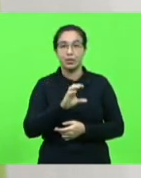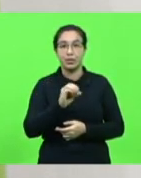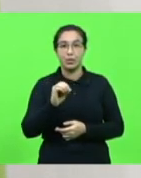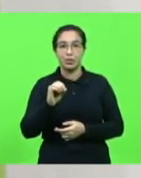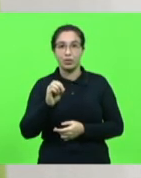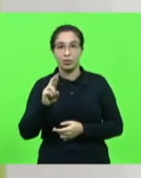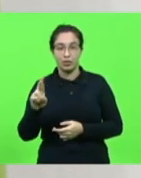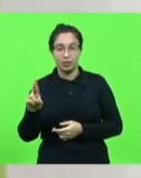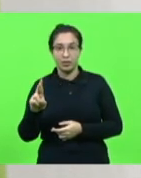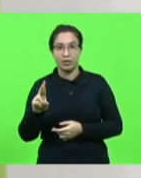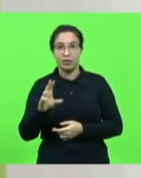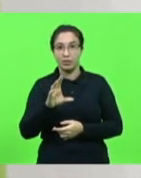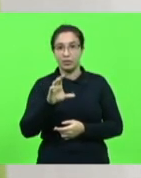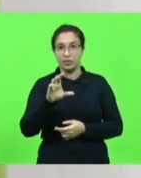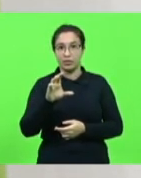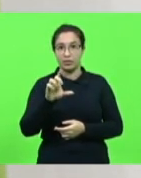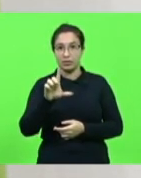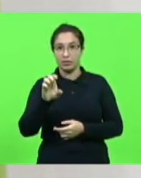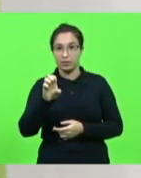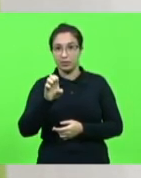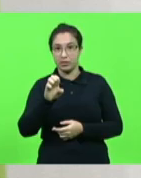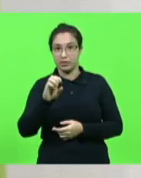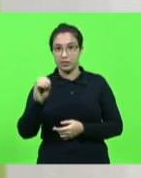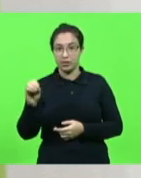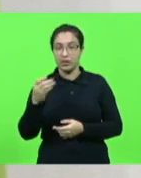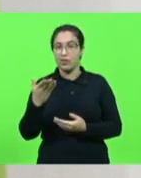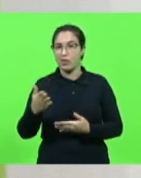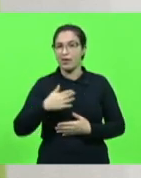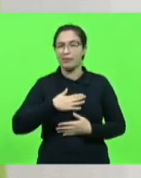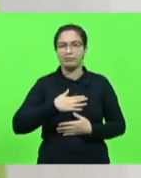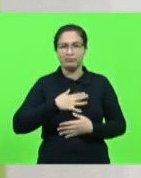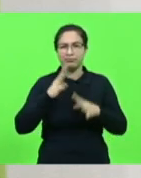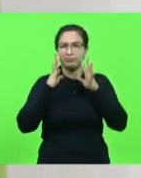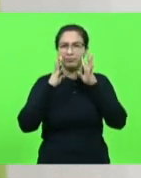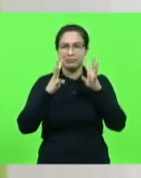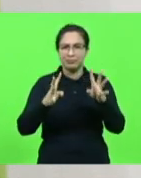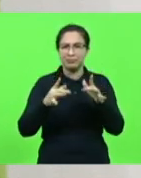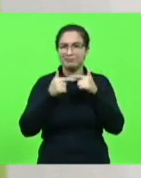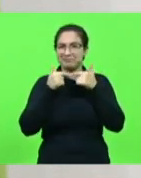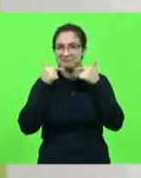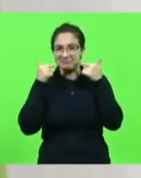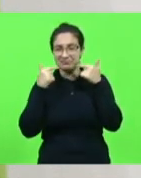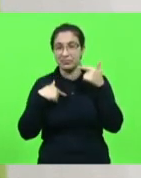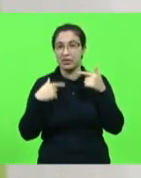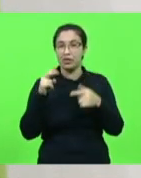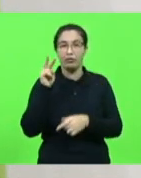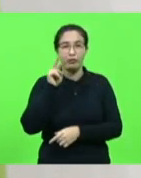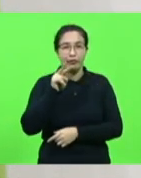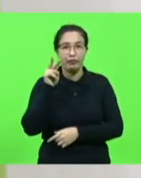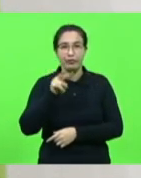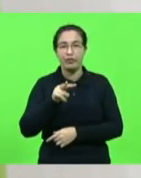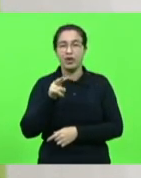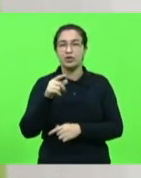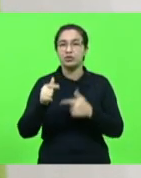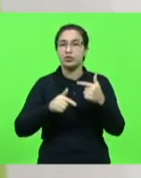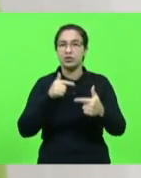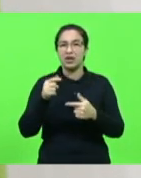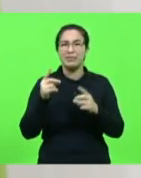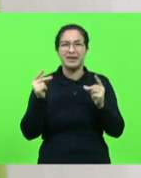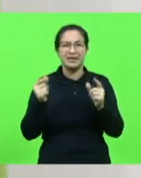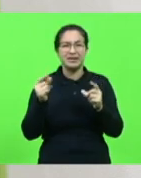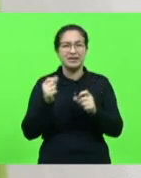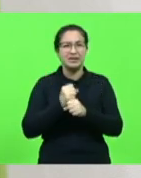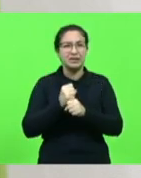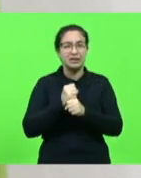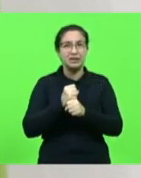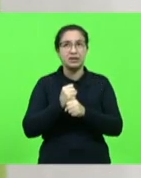Cléo Luísa, que foi extremamente simpática, atenciosa, como sempre, né? Eu acompanho o seu trabalho aqui há décadas na Assembleia Legislativa, realmente